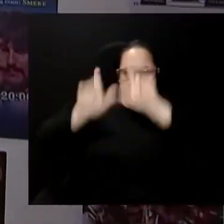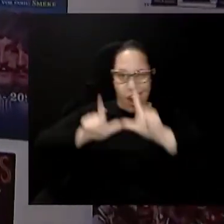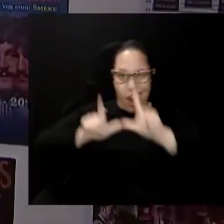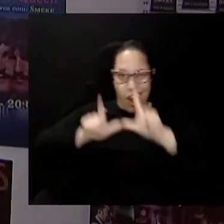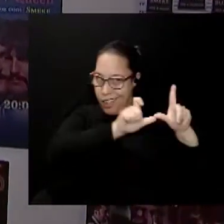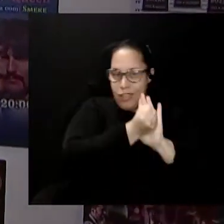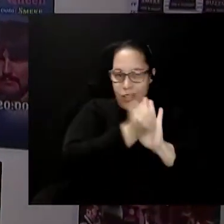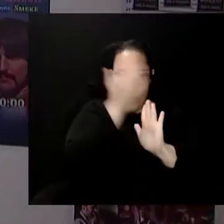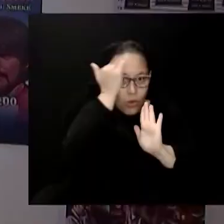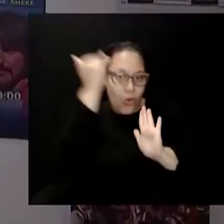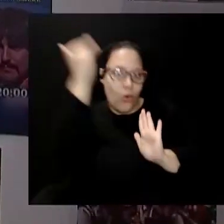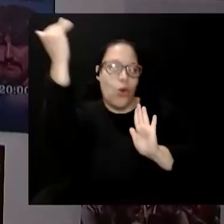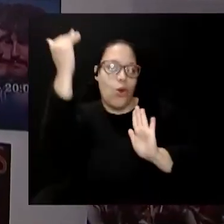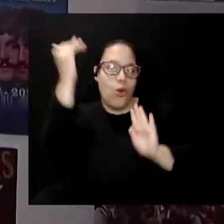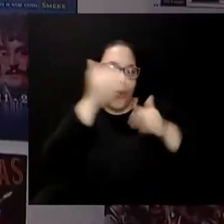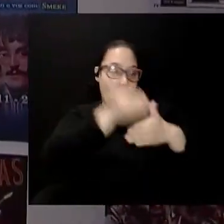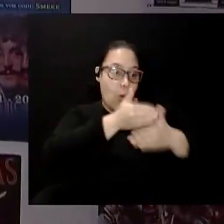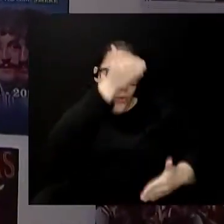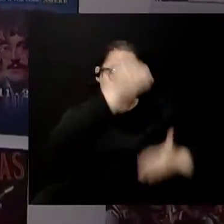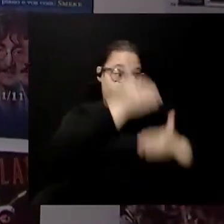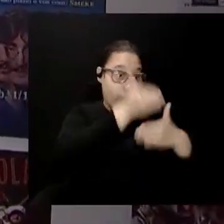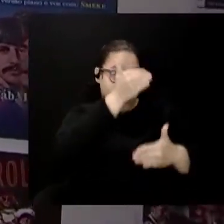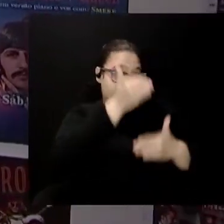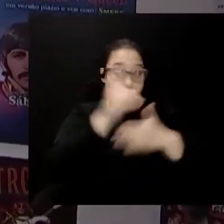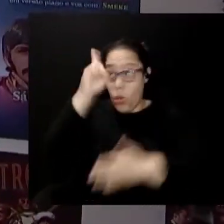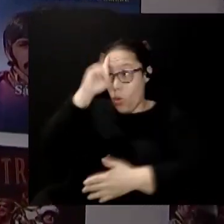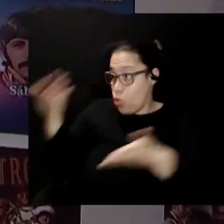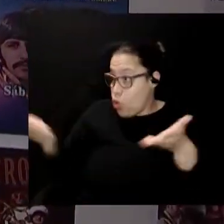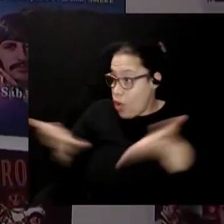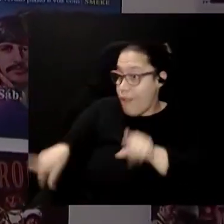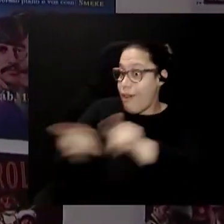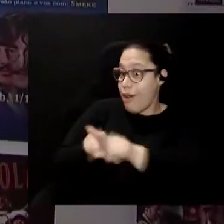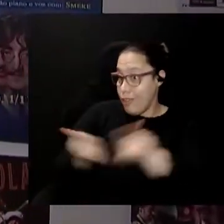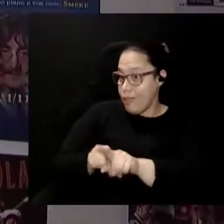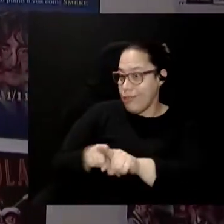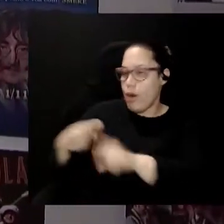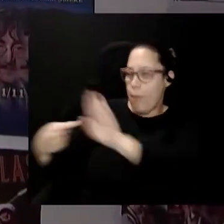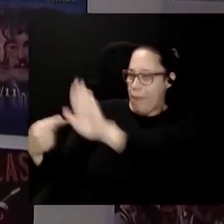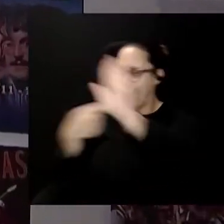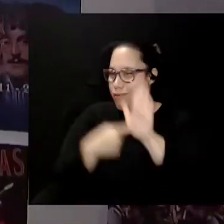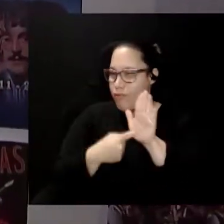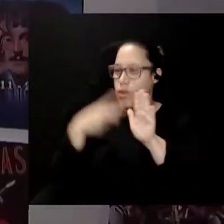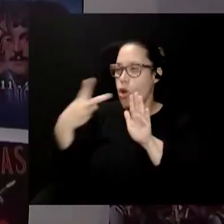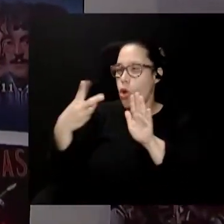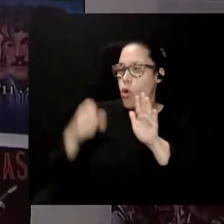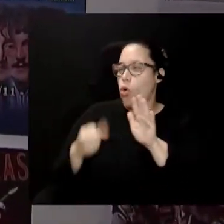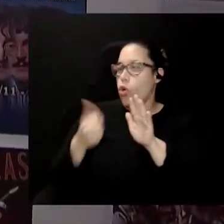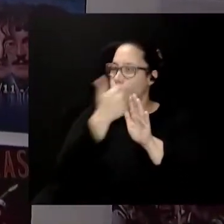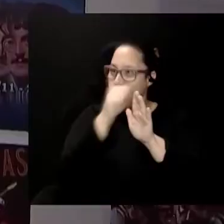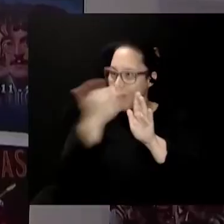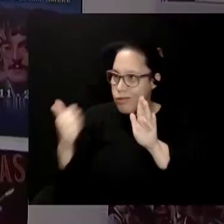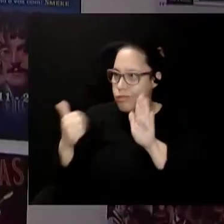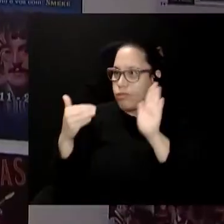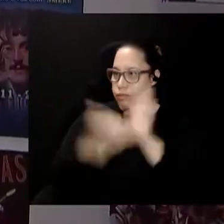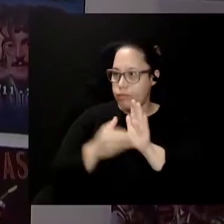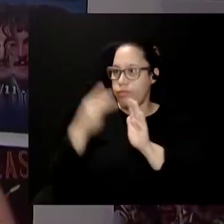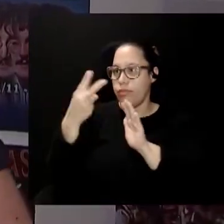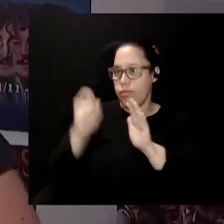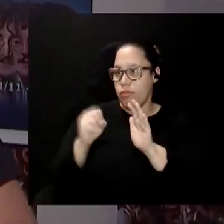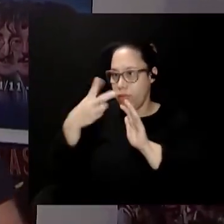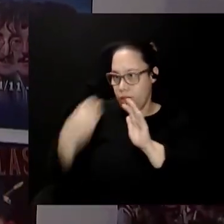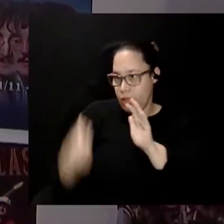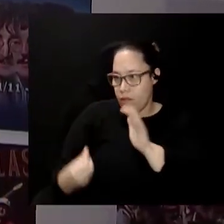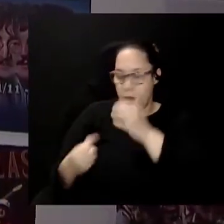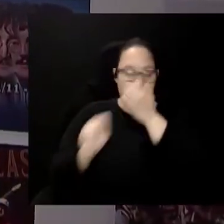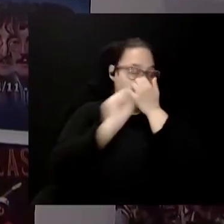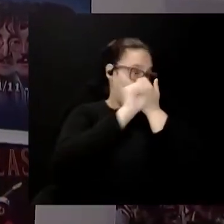paredes. E até os dias atuais também, né? Porque a mostra aqui é de 2011 e 2026. É ao longo